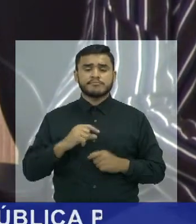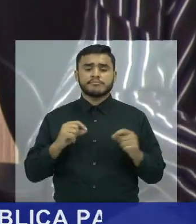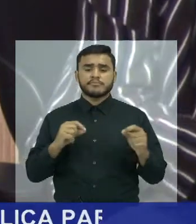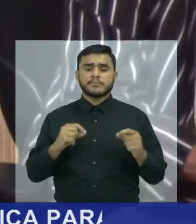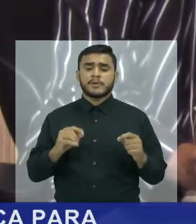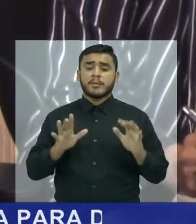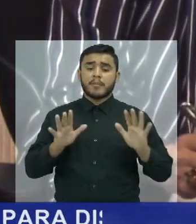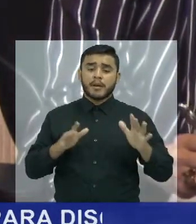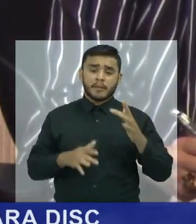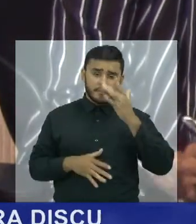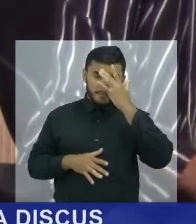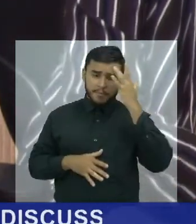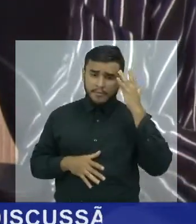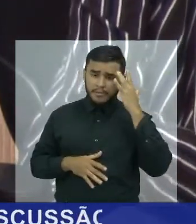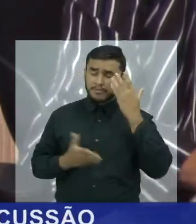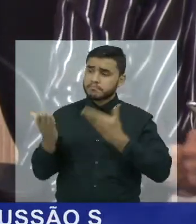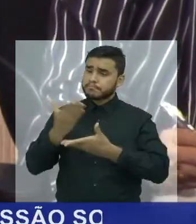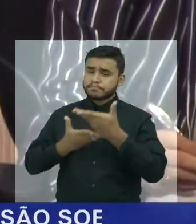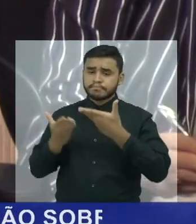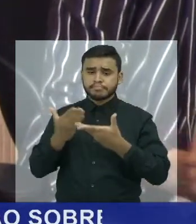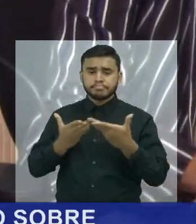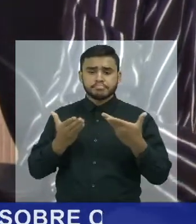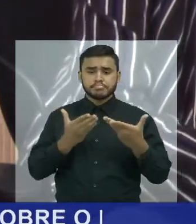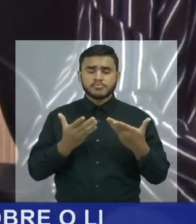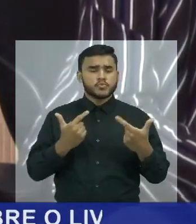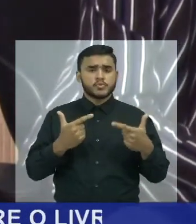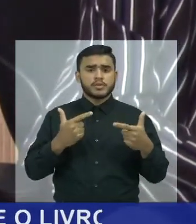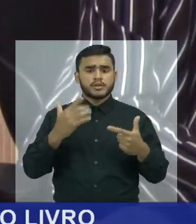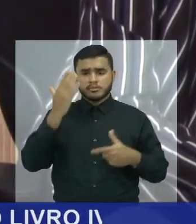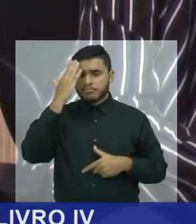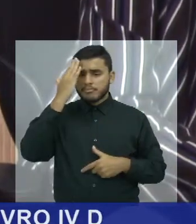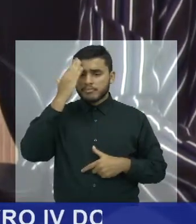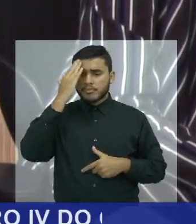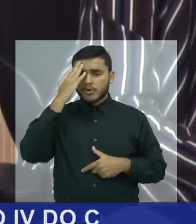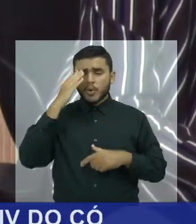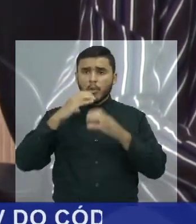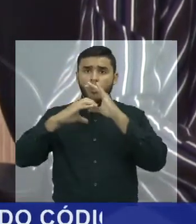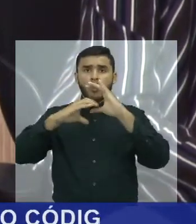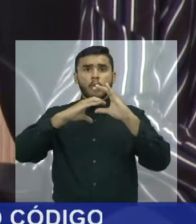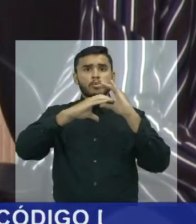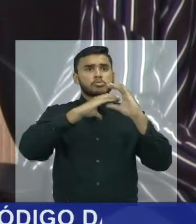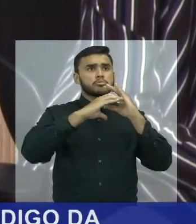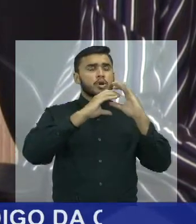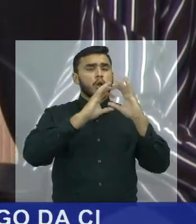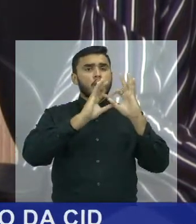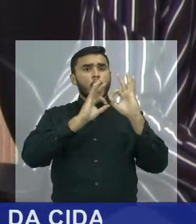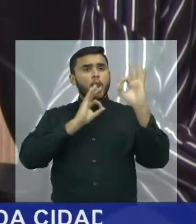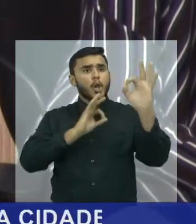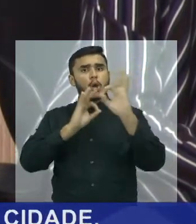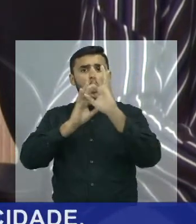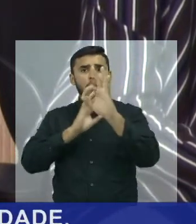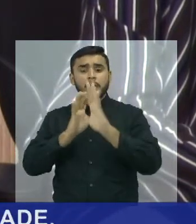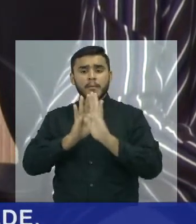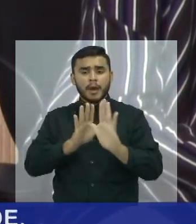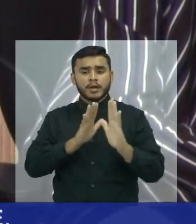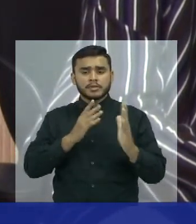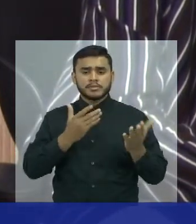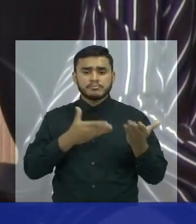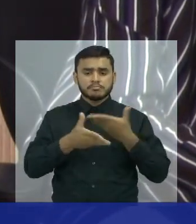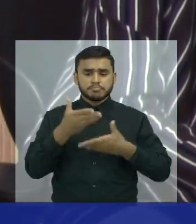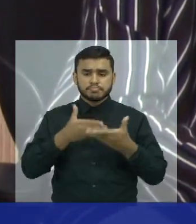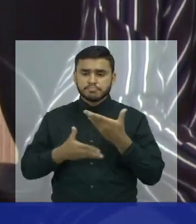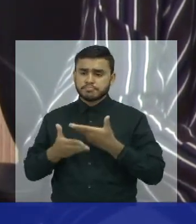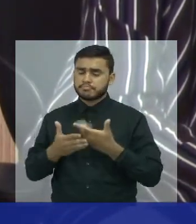que as pessoas estão se entendendo cada vez menos. Os entendimentos estão cada vez mais fluidos, apesar de todas